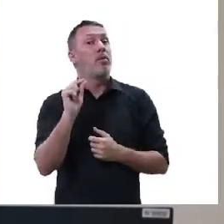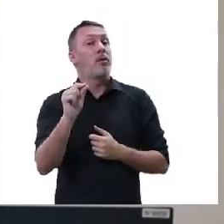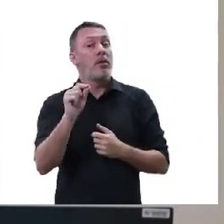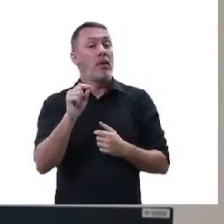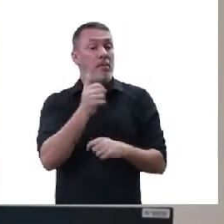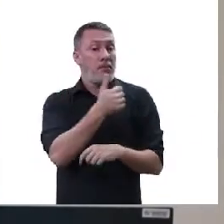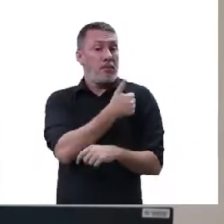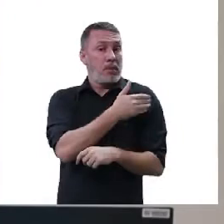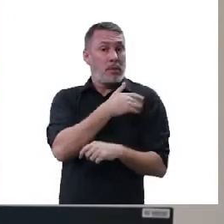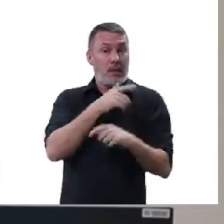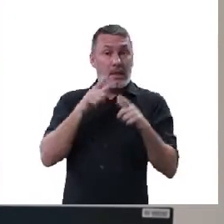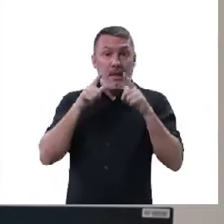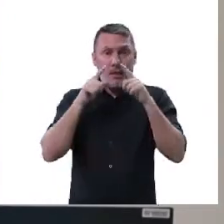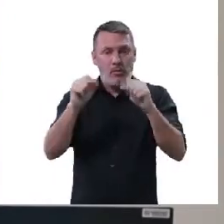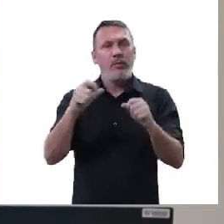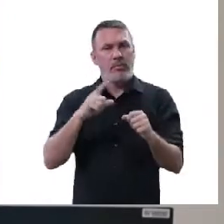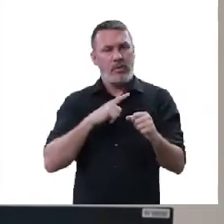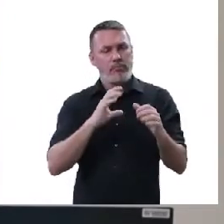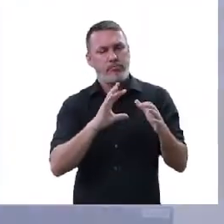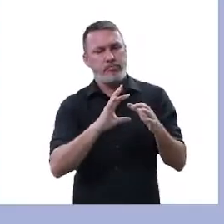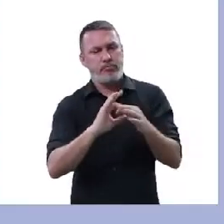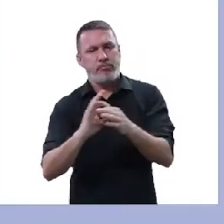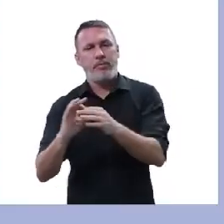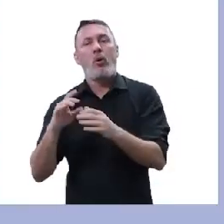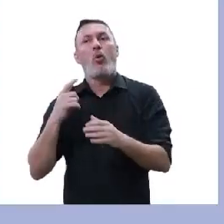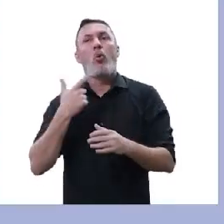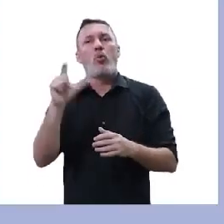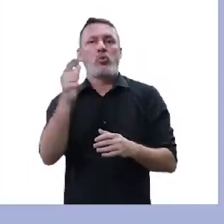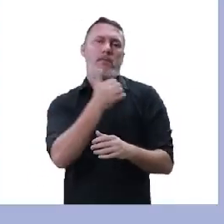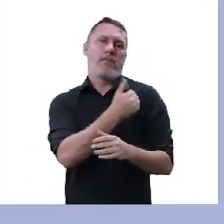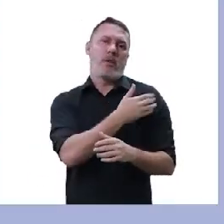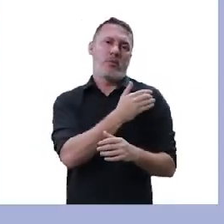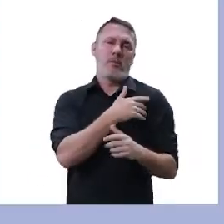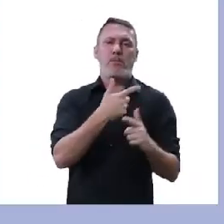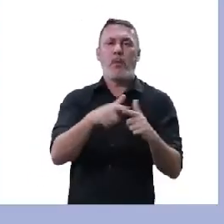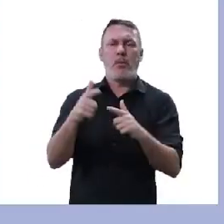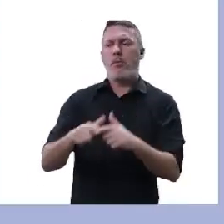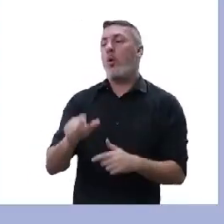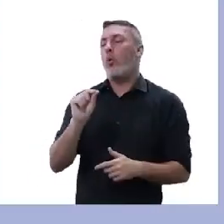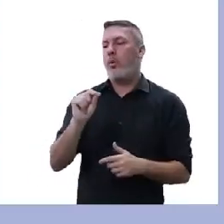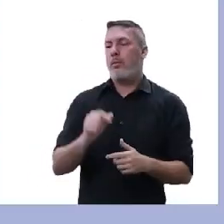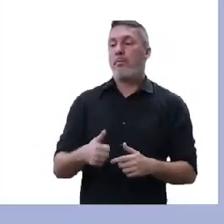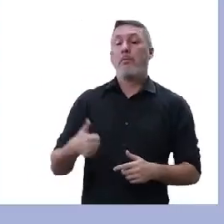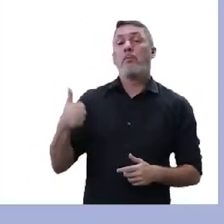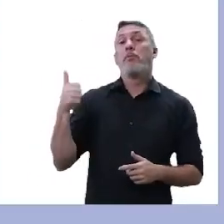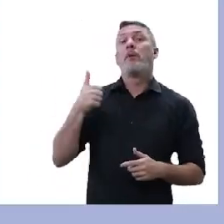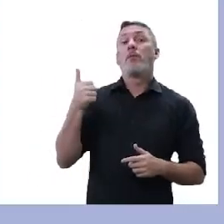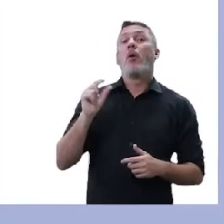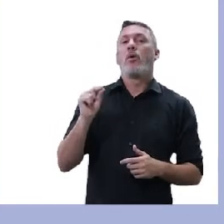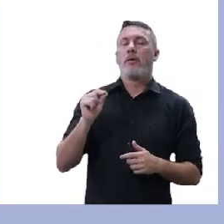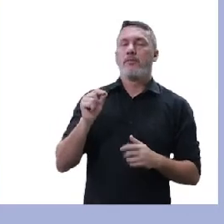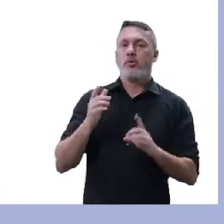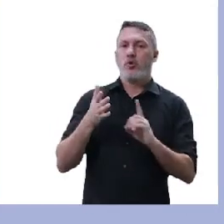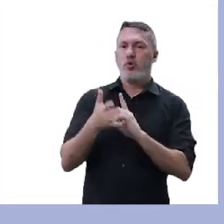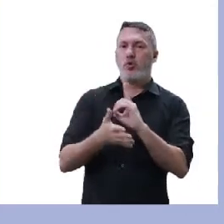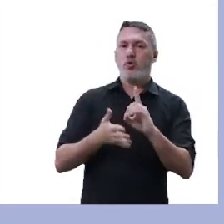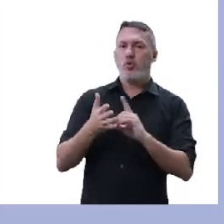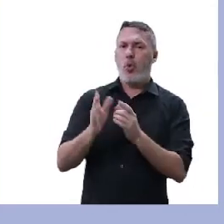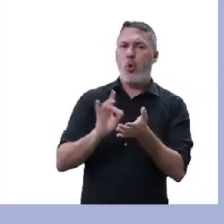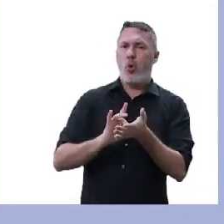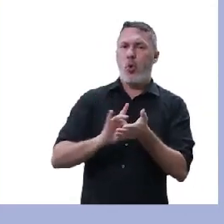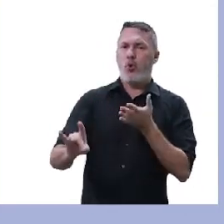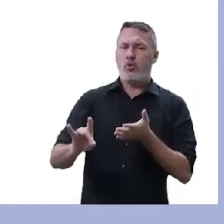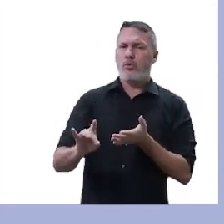entender que ele está ligado a outros preconceitos, a outros problemas. O primeiro problema é esse, discurso de